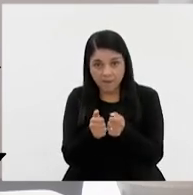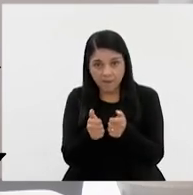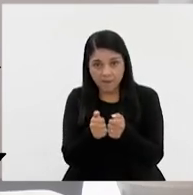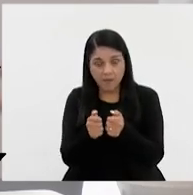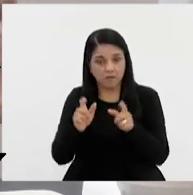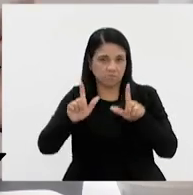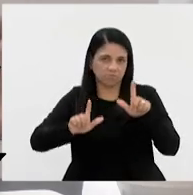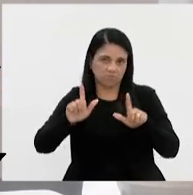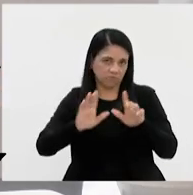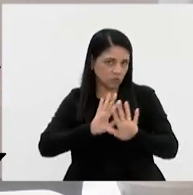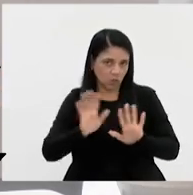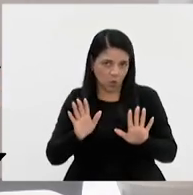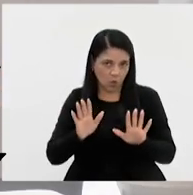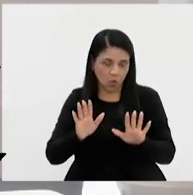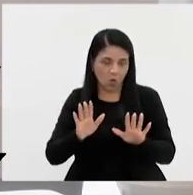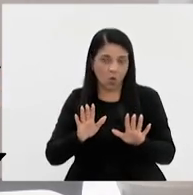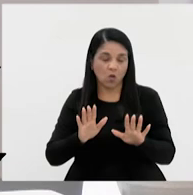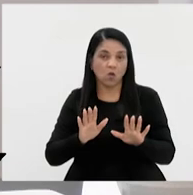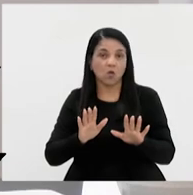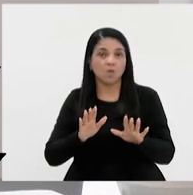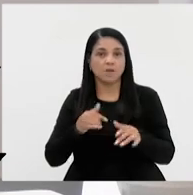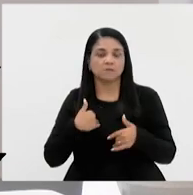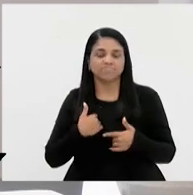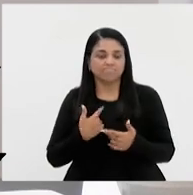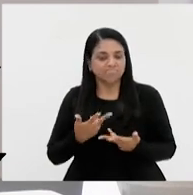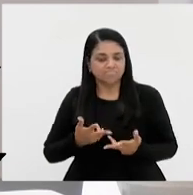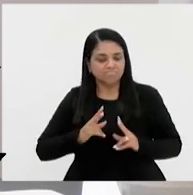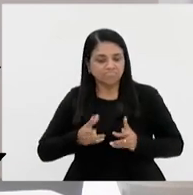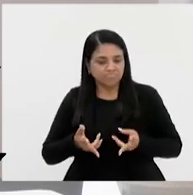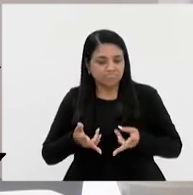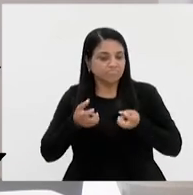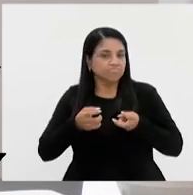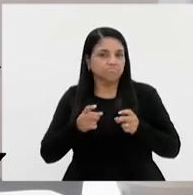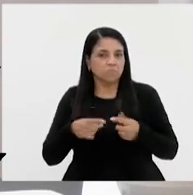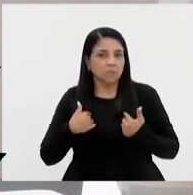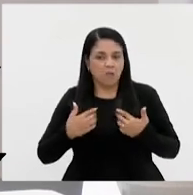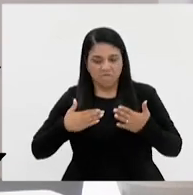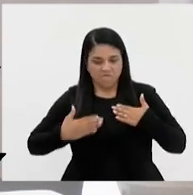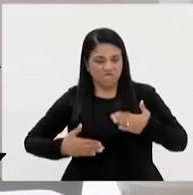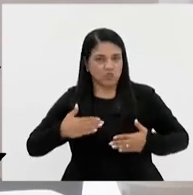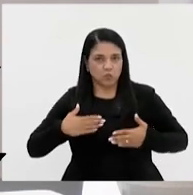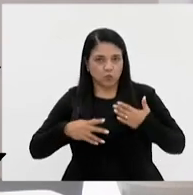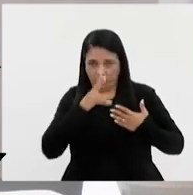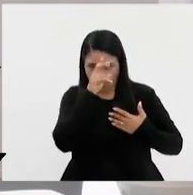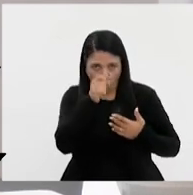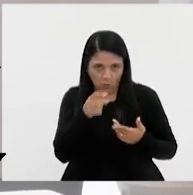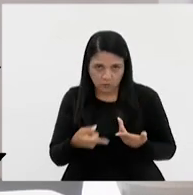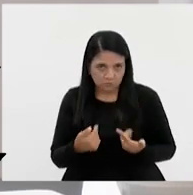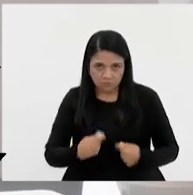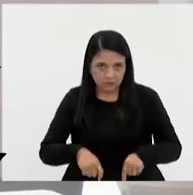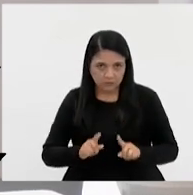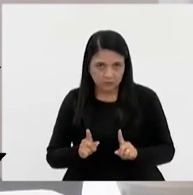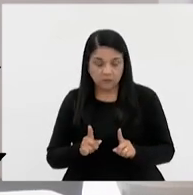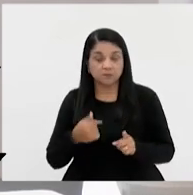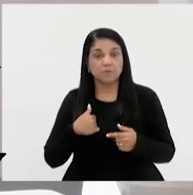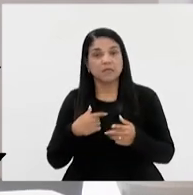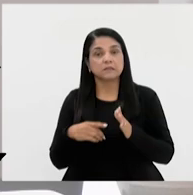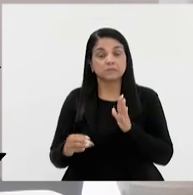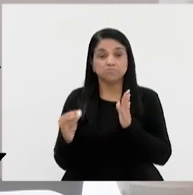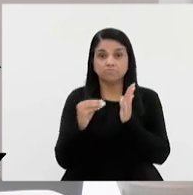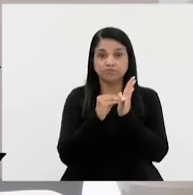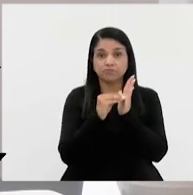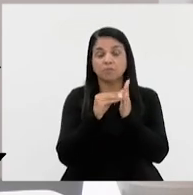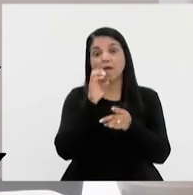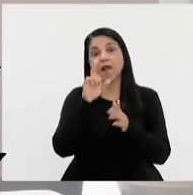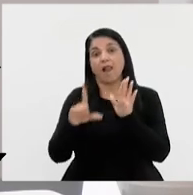me parece, é algo não tão físico. Mas fica algo tão subjetivo para que a gente coloque numa legislação estadual que